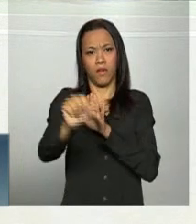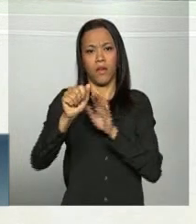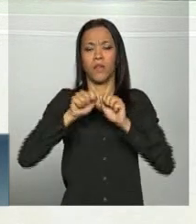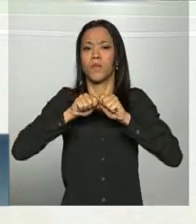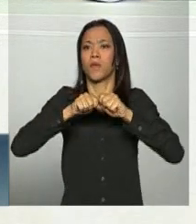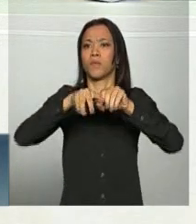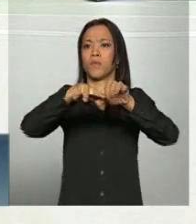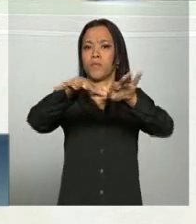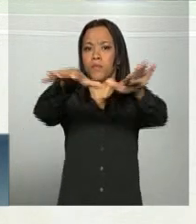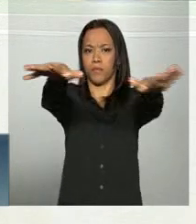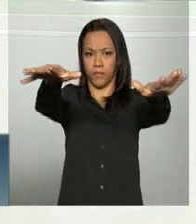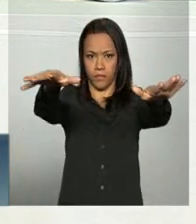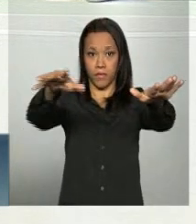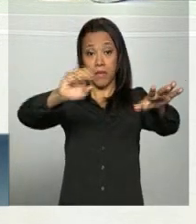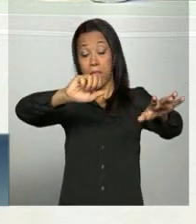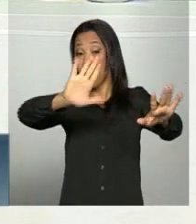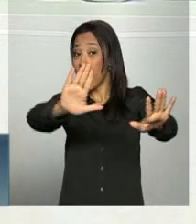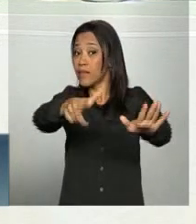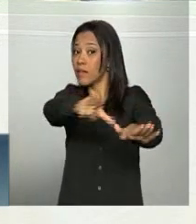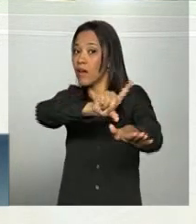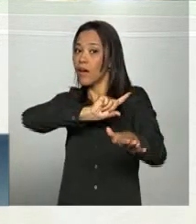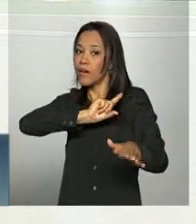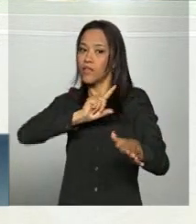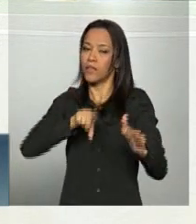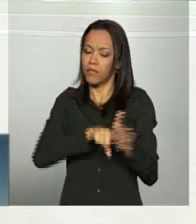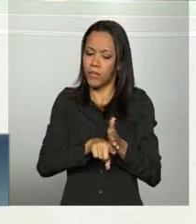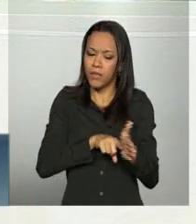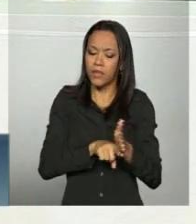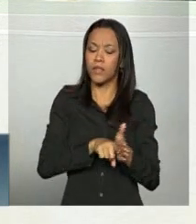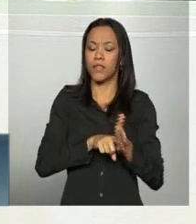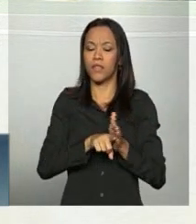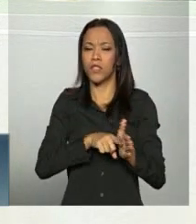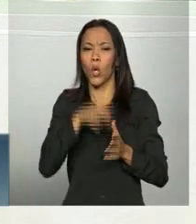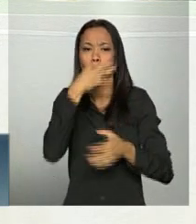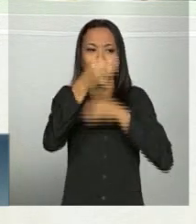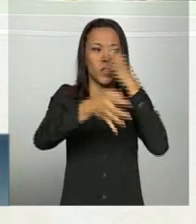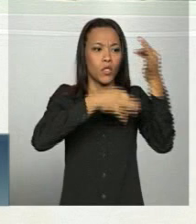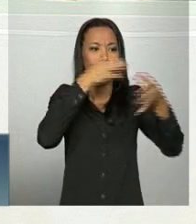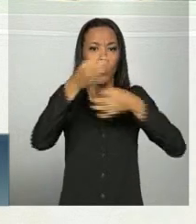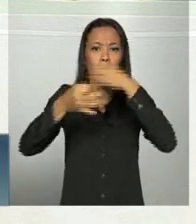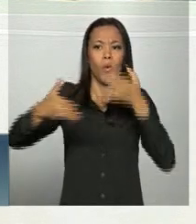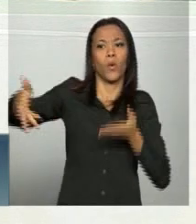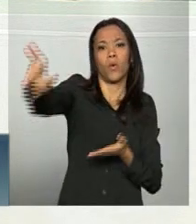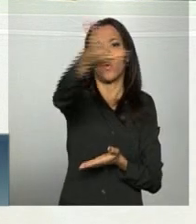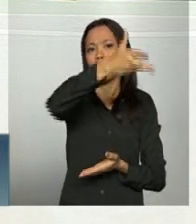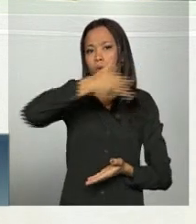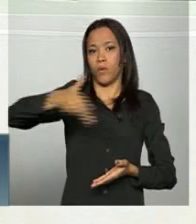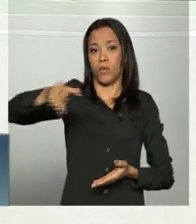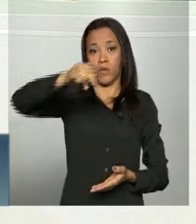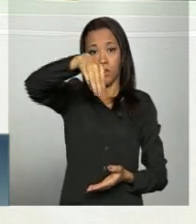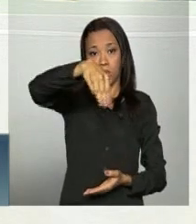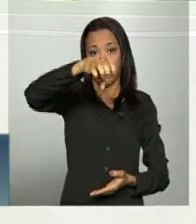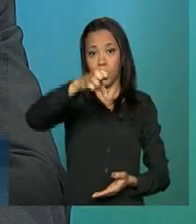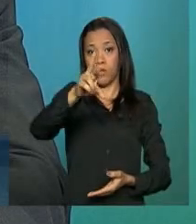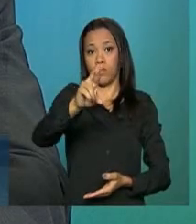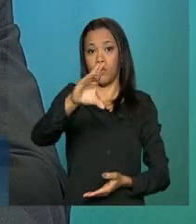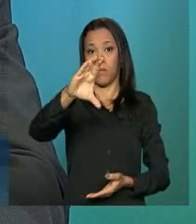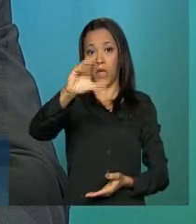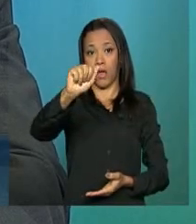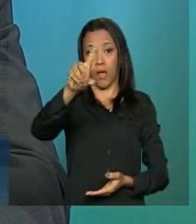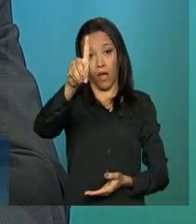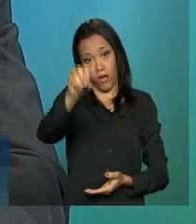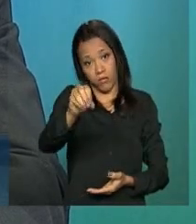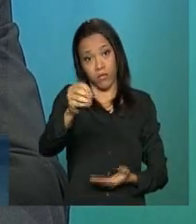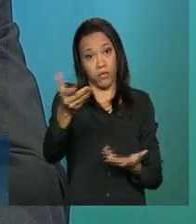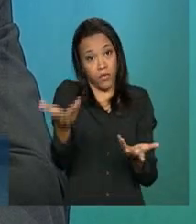alcançado após os estudos e ouvindo aí todo o mercado, todas as perspectivas do mercado. Então, acho